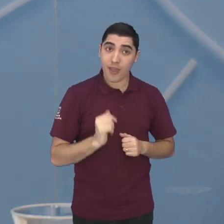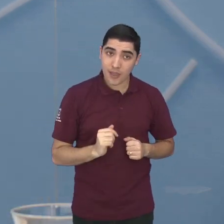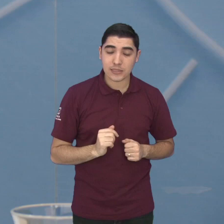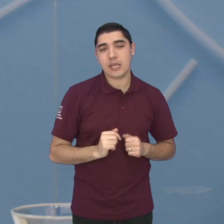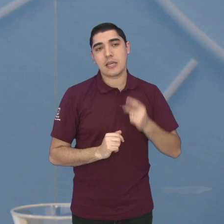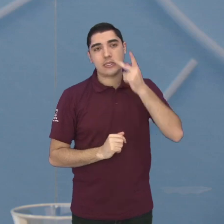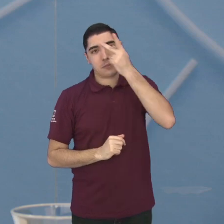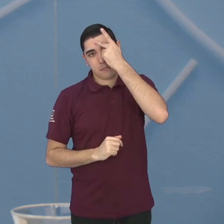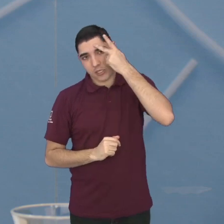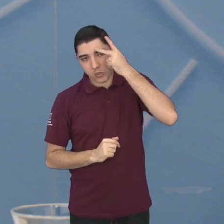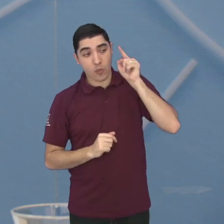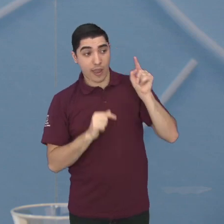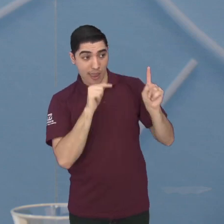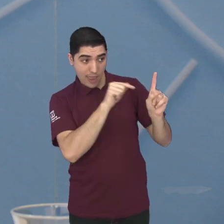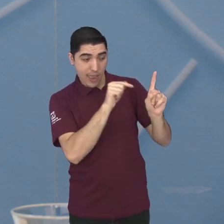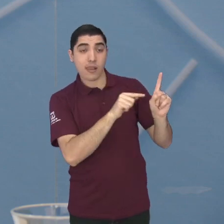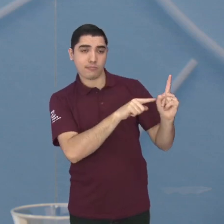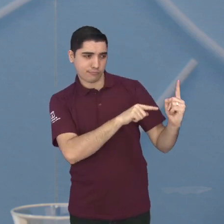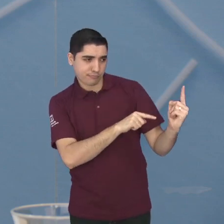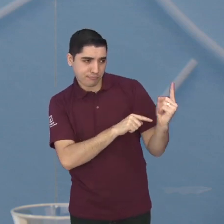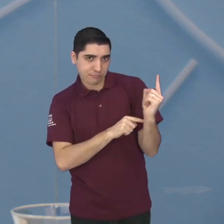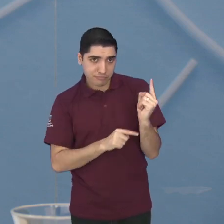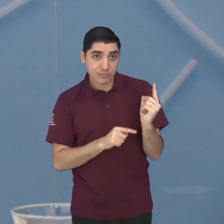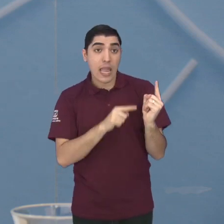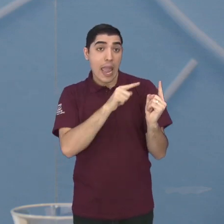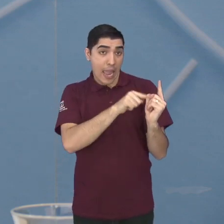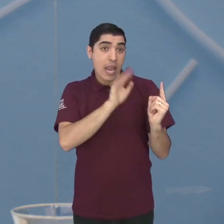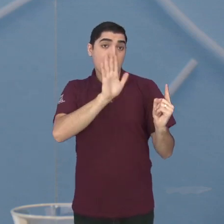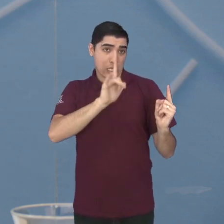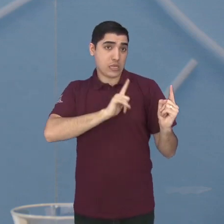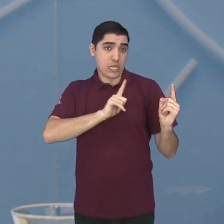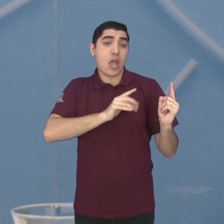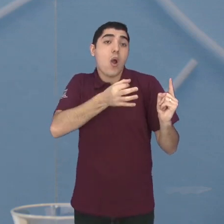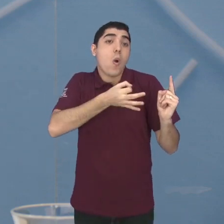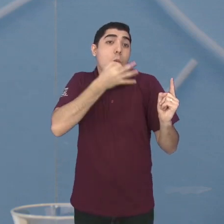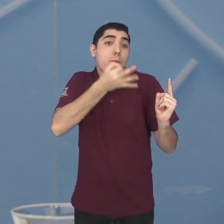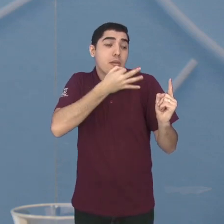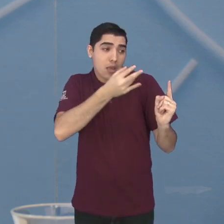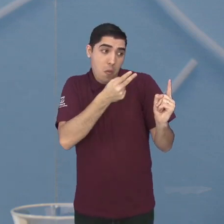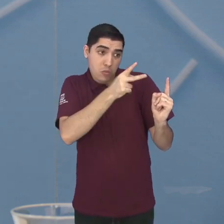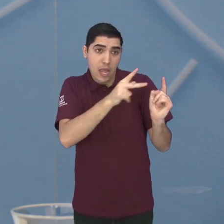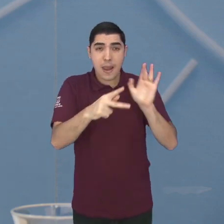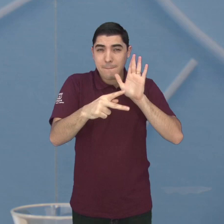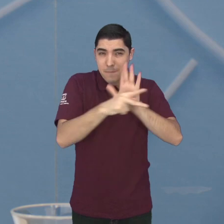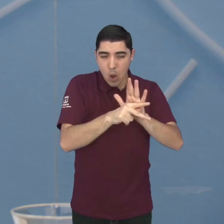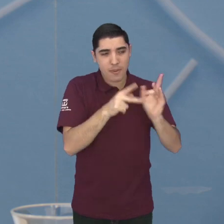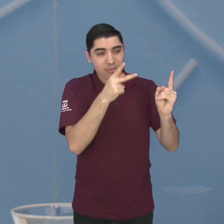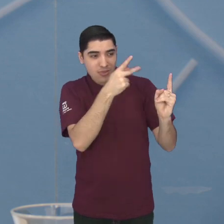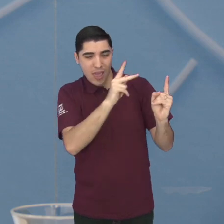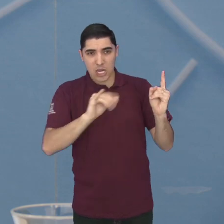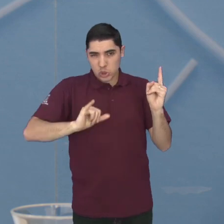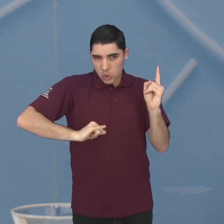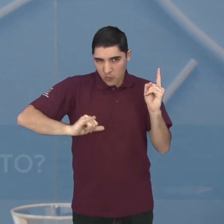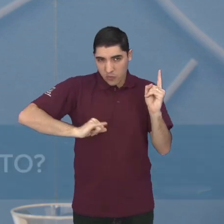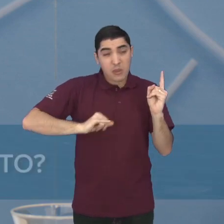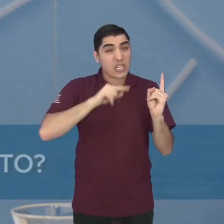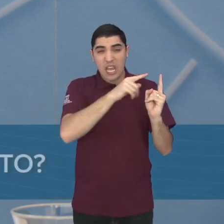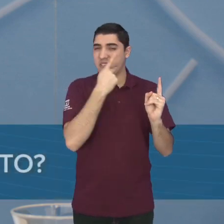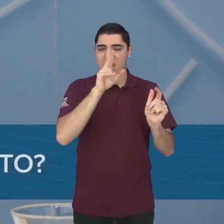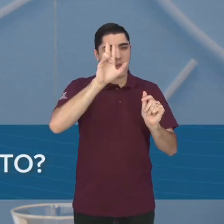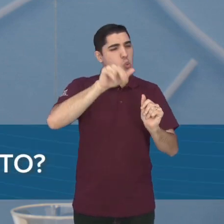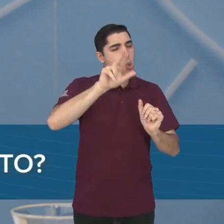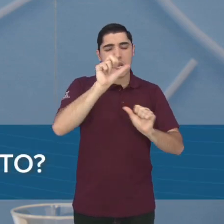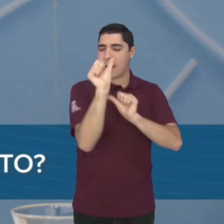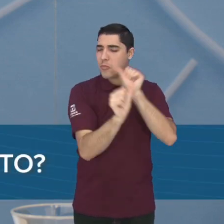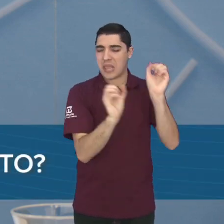é alguém que chega com uma ideia pré-concebida da sua vivência, do seu sofrimento, como algo talvez imutável. E